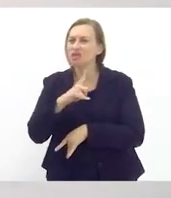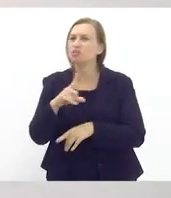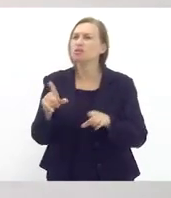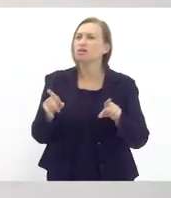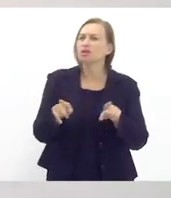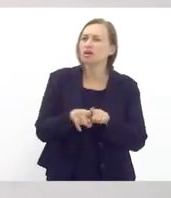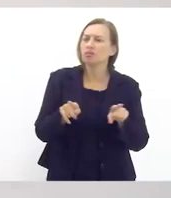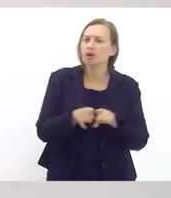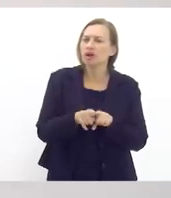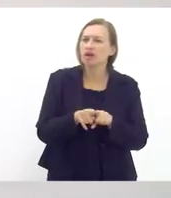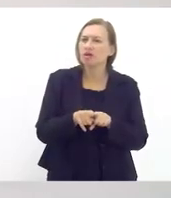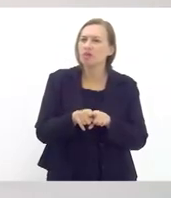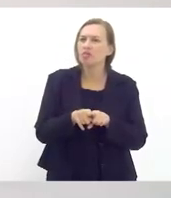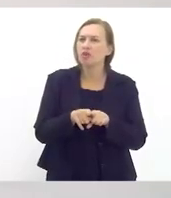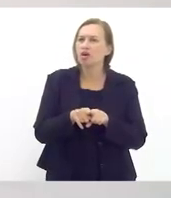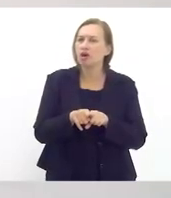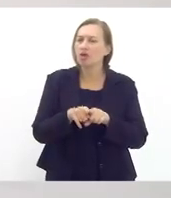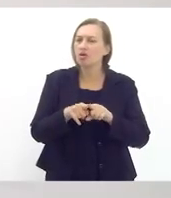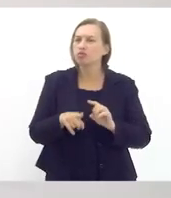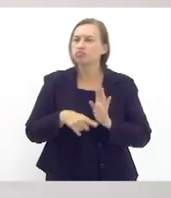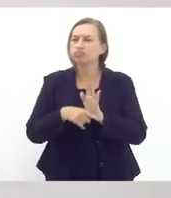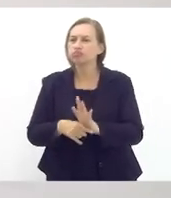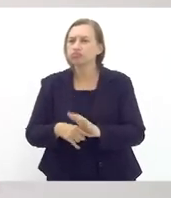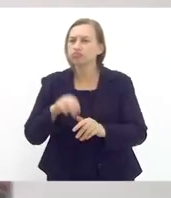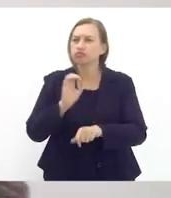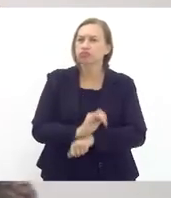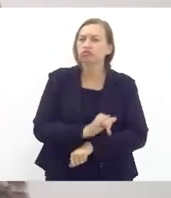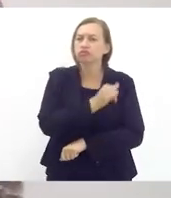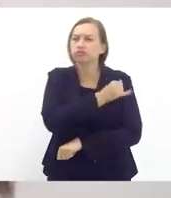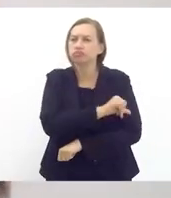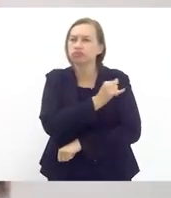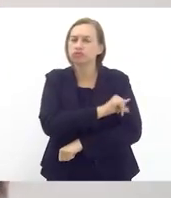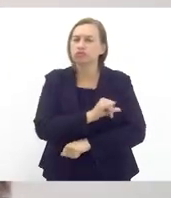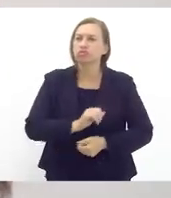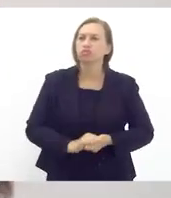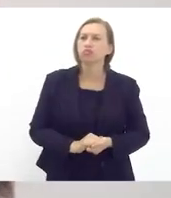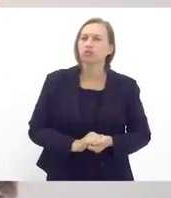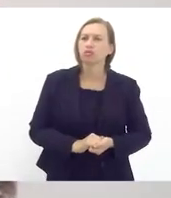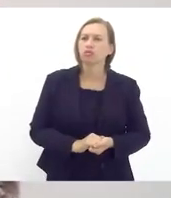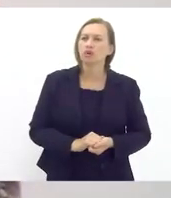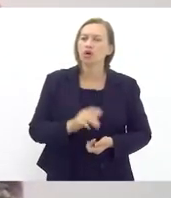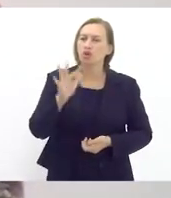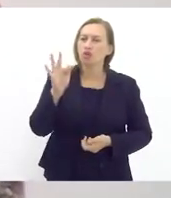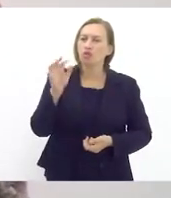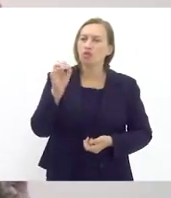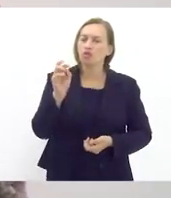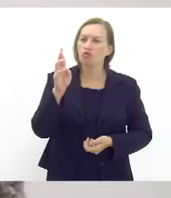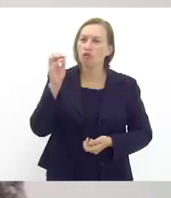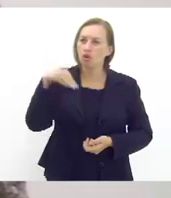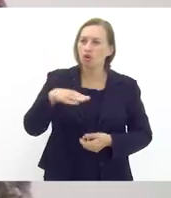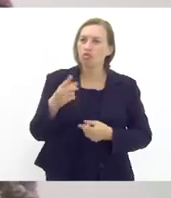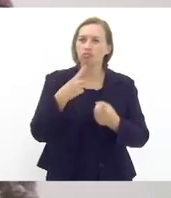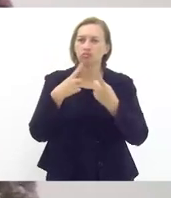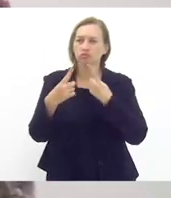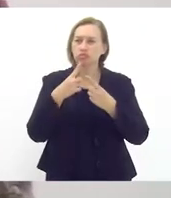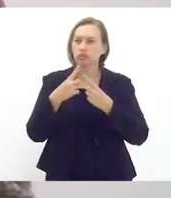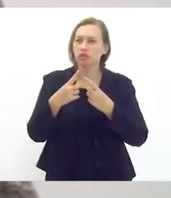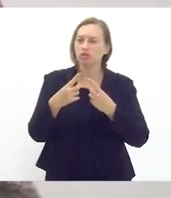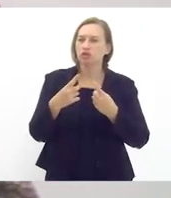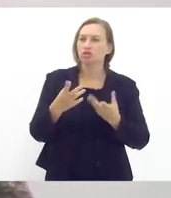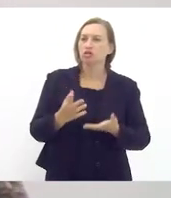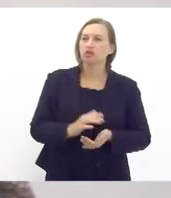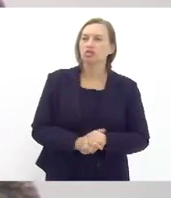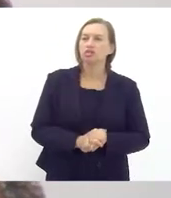vai mobilizar o estado do Rio de Janeiro que institui o fórum permanente de diálogo e